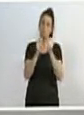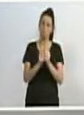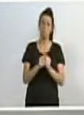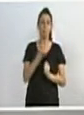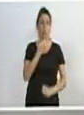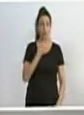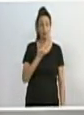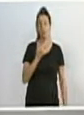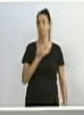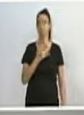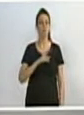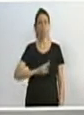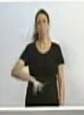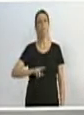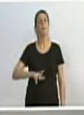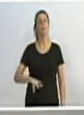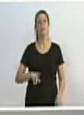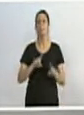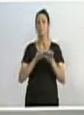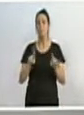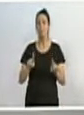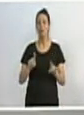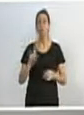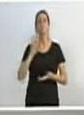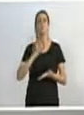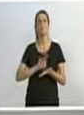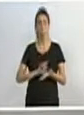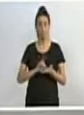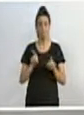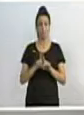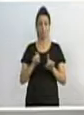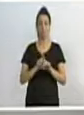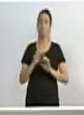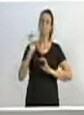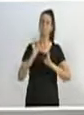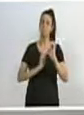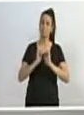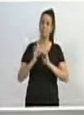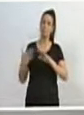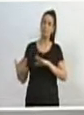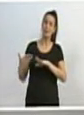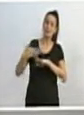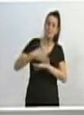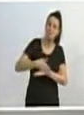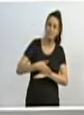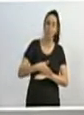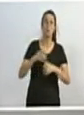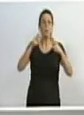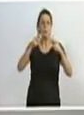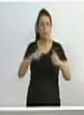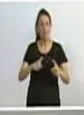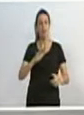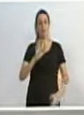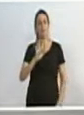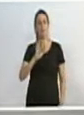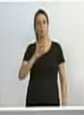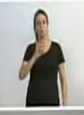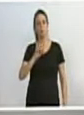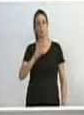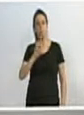fácil de a gente fazer com que os empresários compareçam para discutir, a base compareça para discutir,